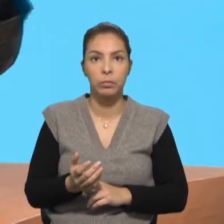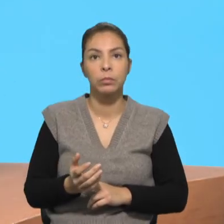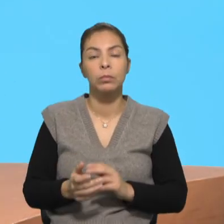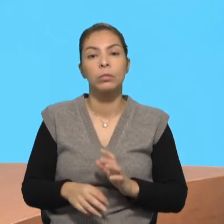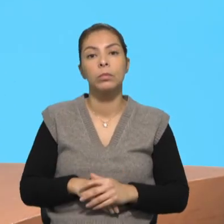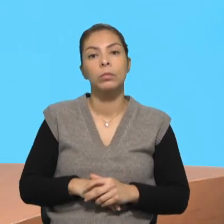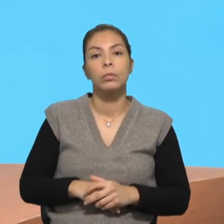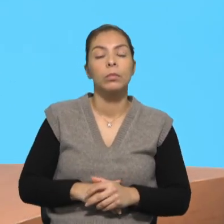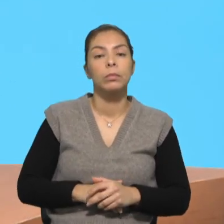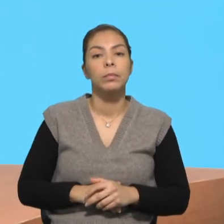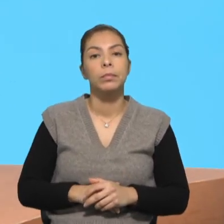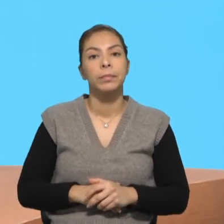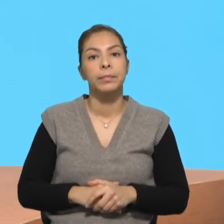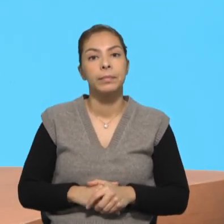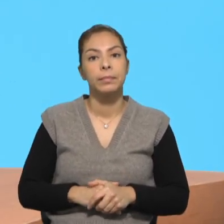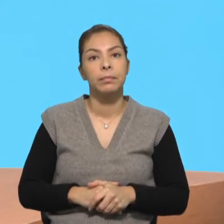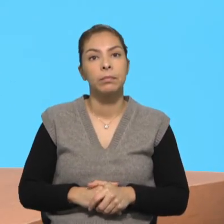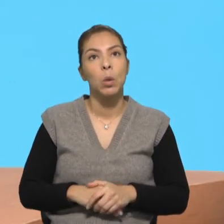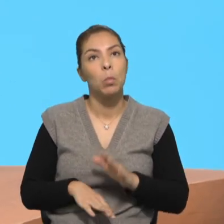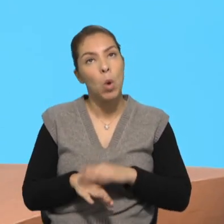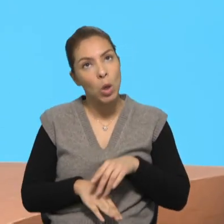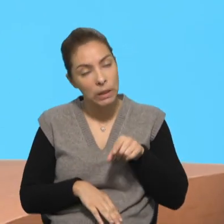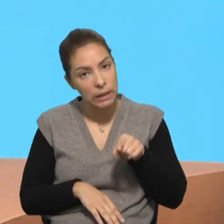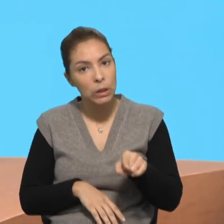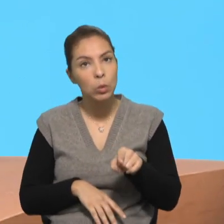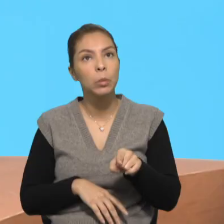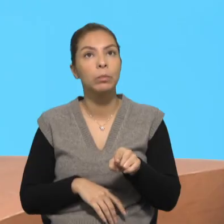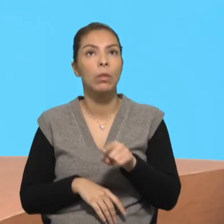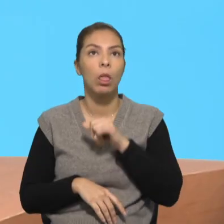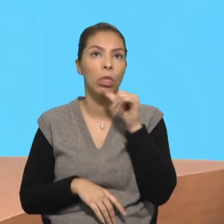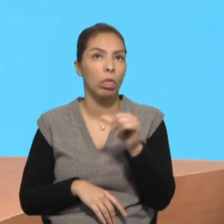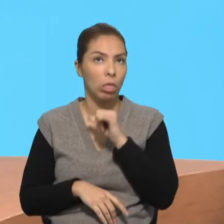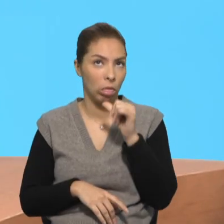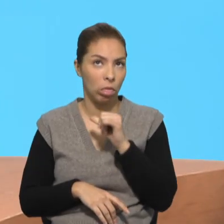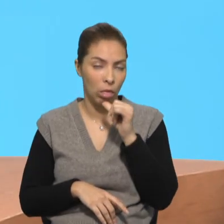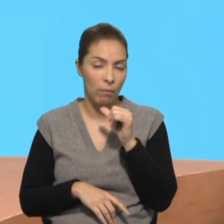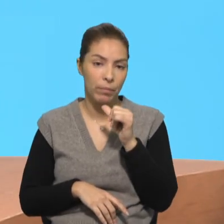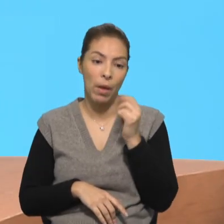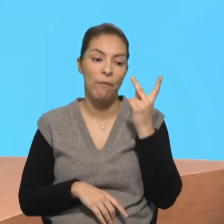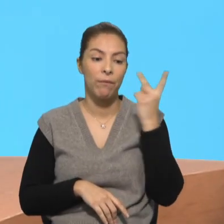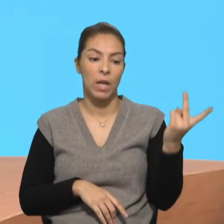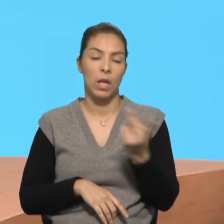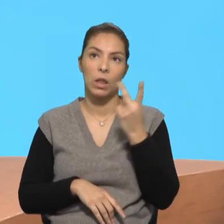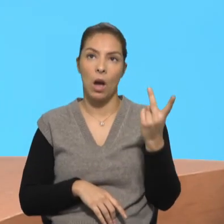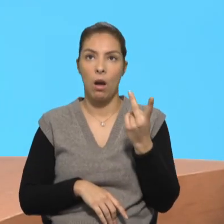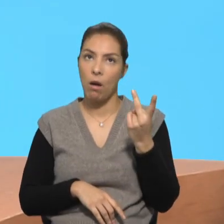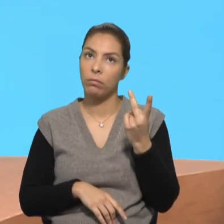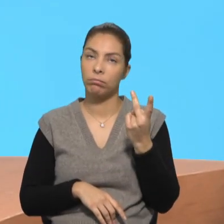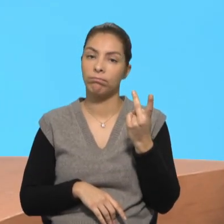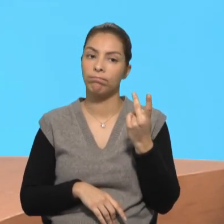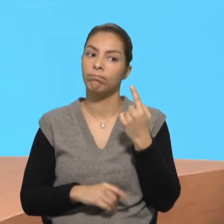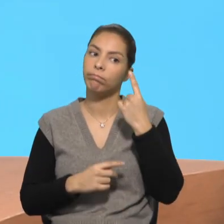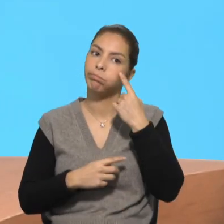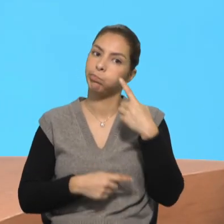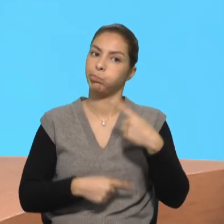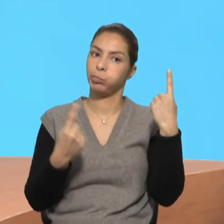fé cristã. E portanto, aqui inauguramos a vida pública de Jesus numa